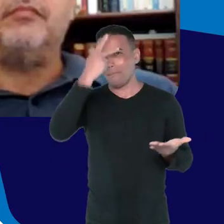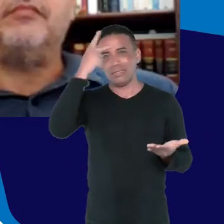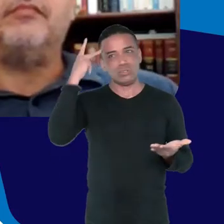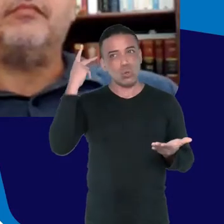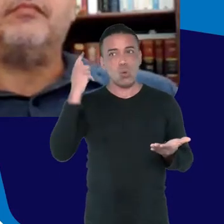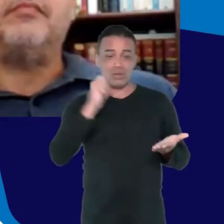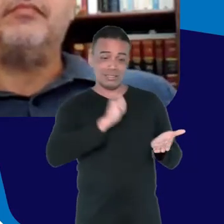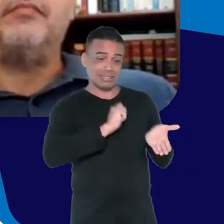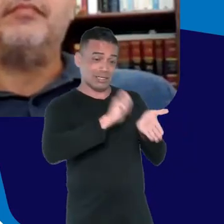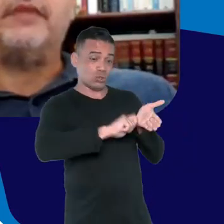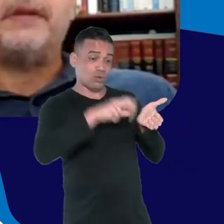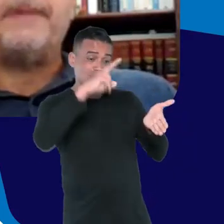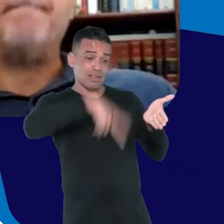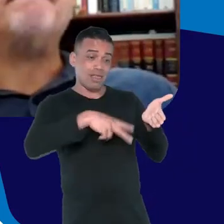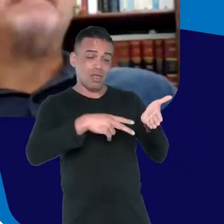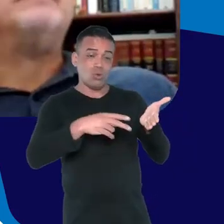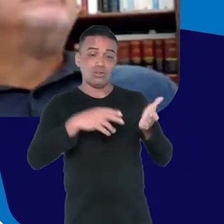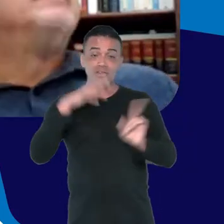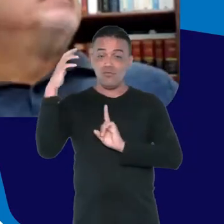para a escrita?